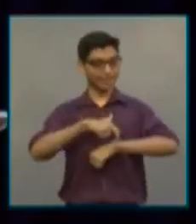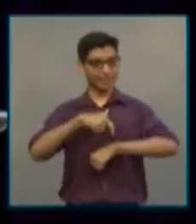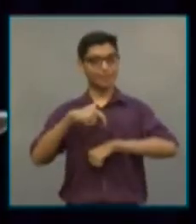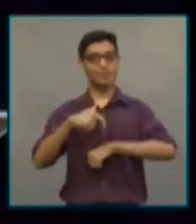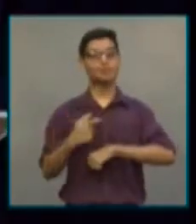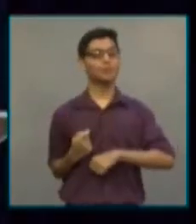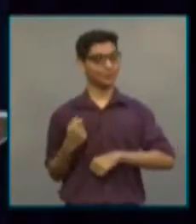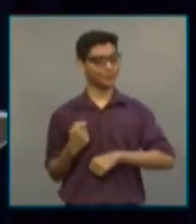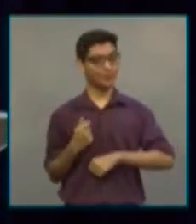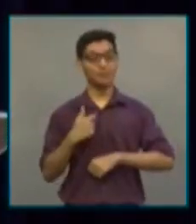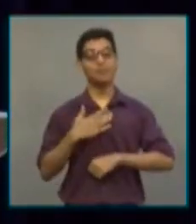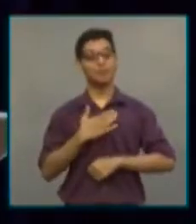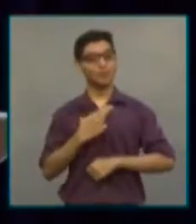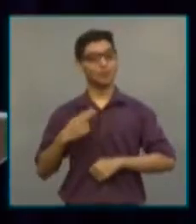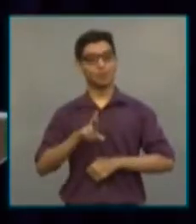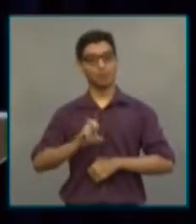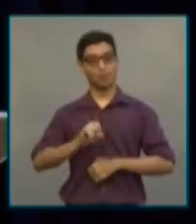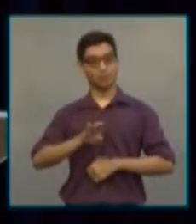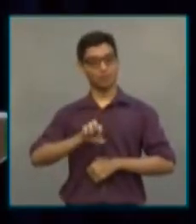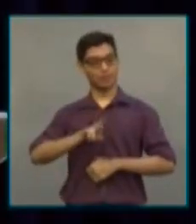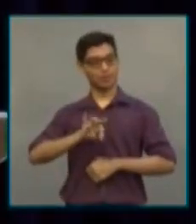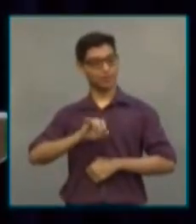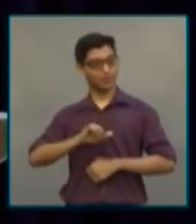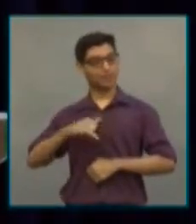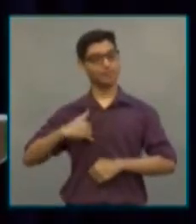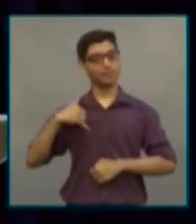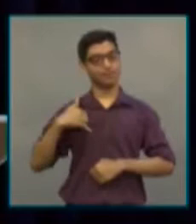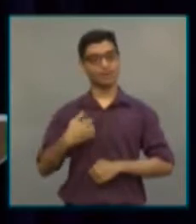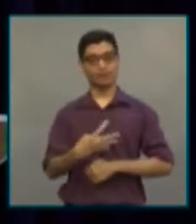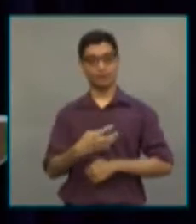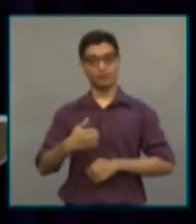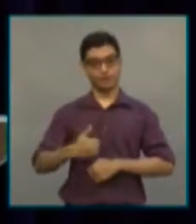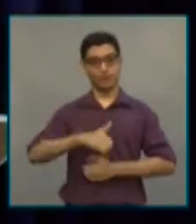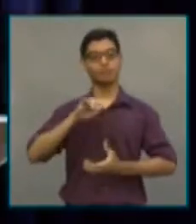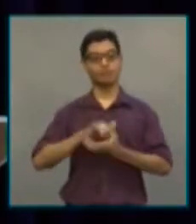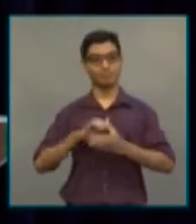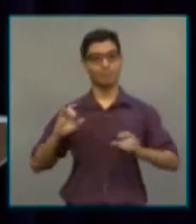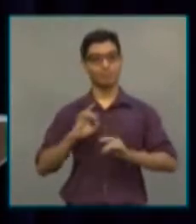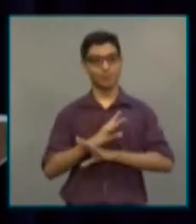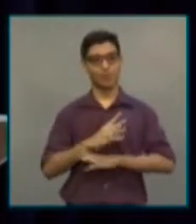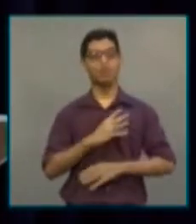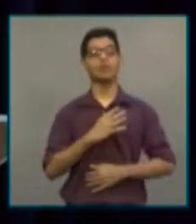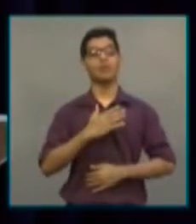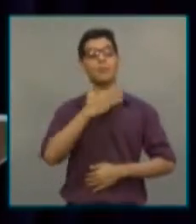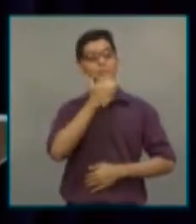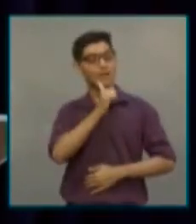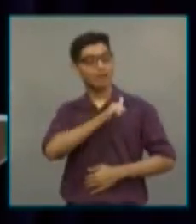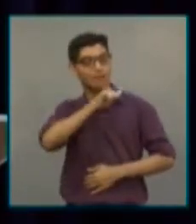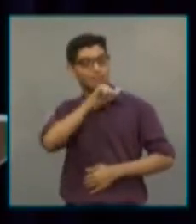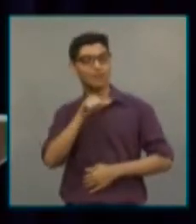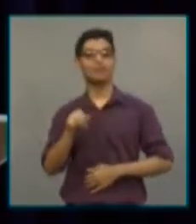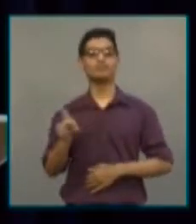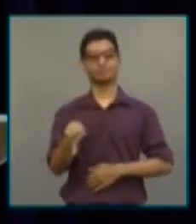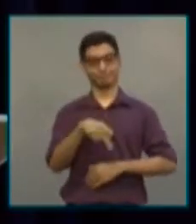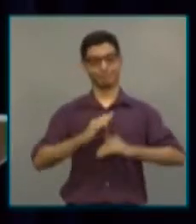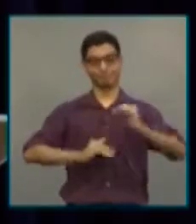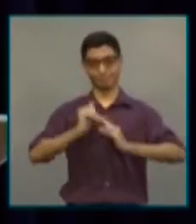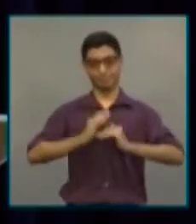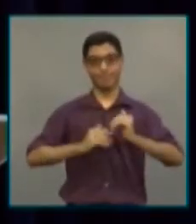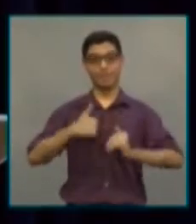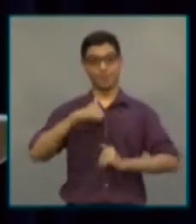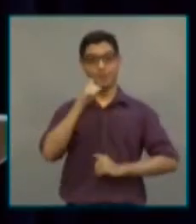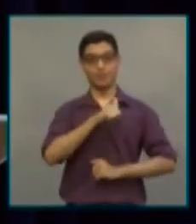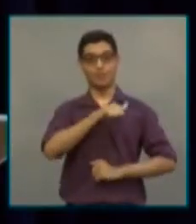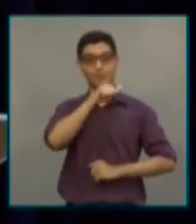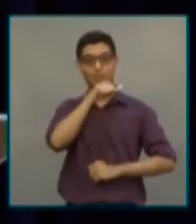Roberta Vasques, tenho 41 anos de idade, casada, filha de 2 professores, sou mãe, professora